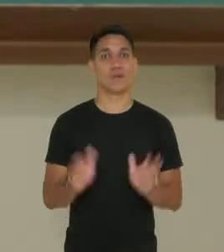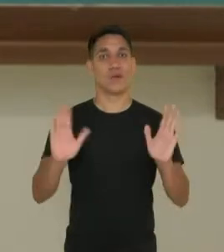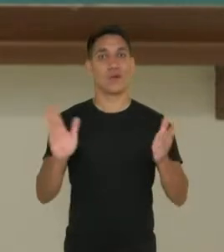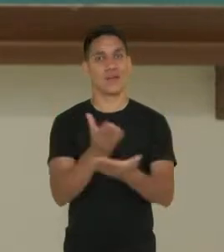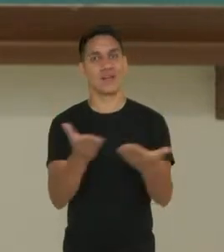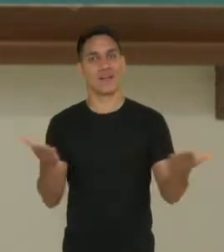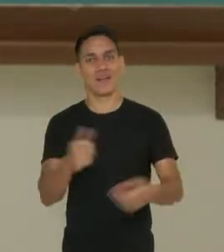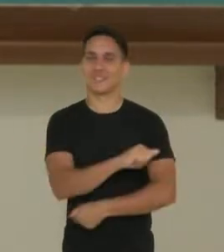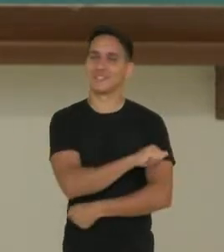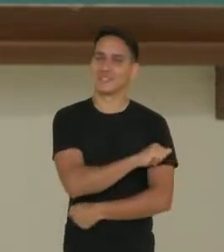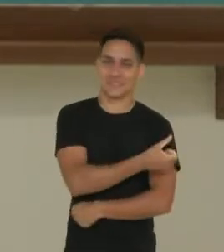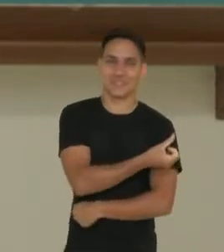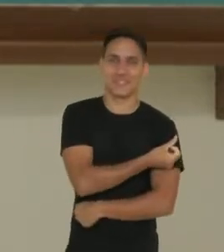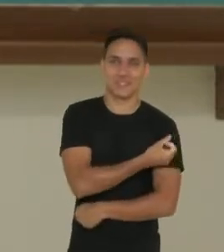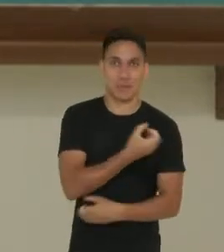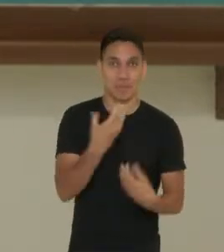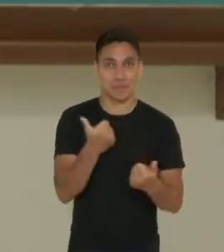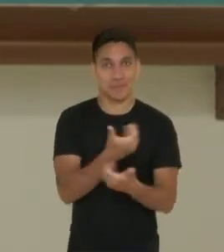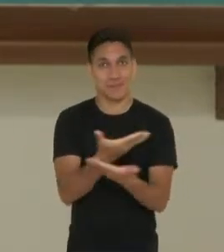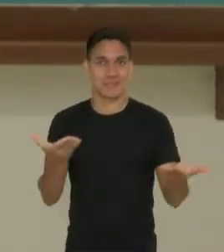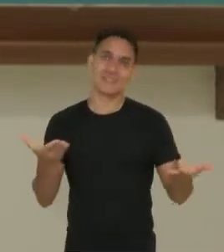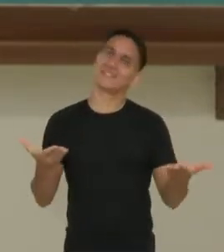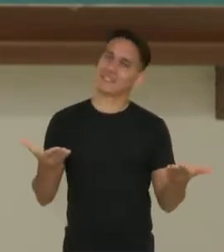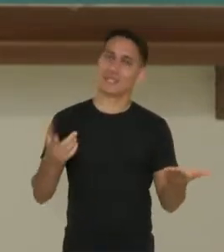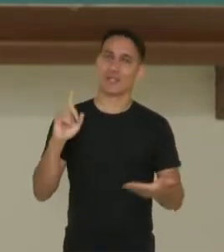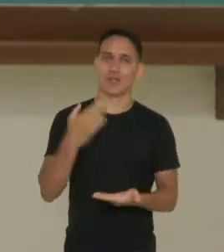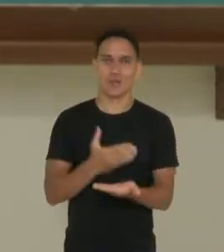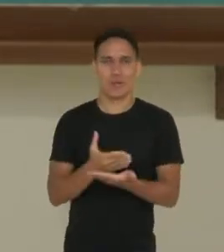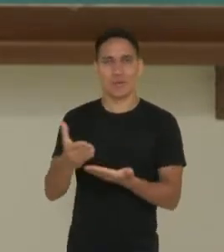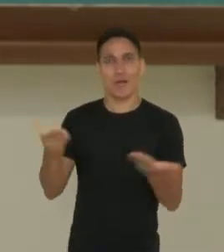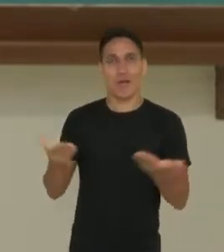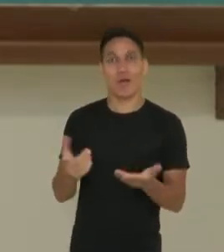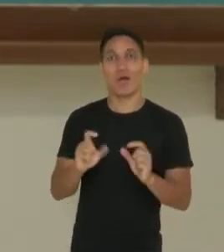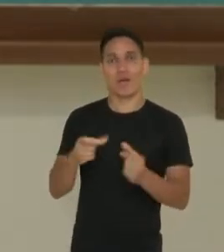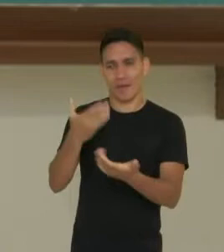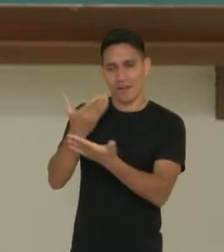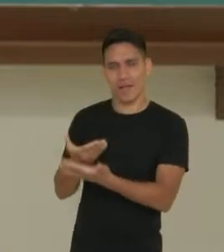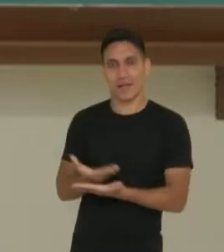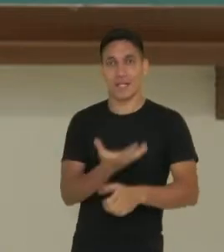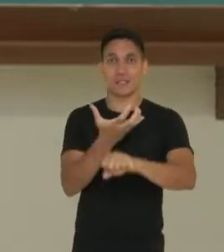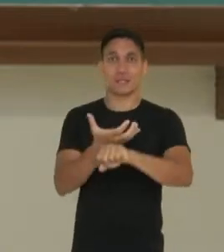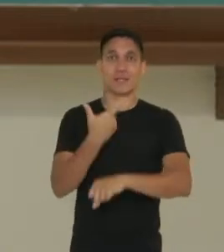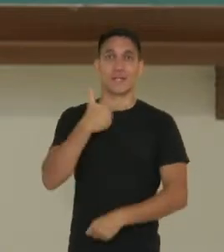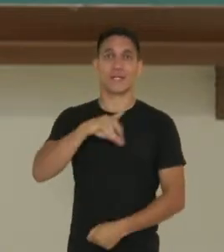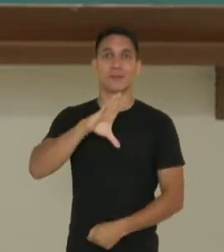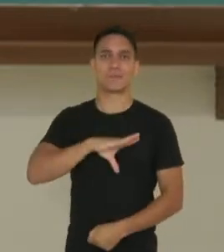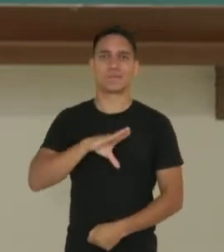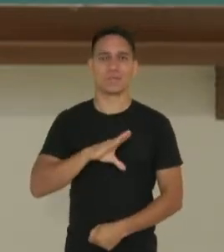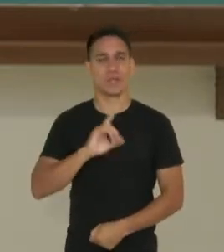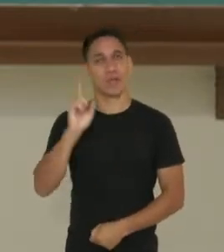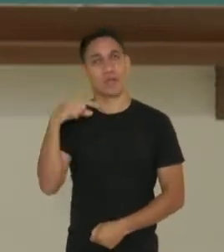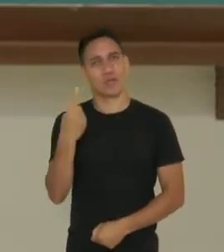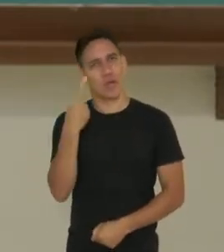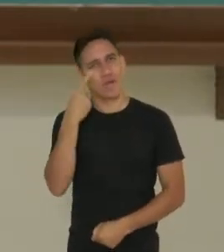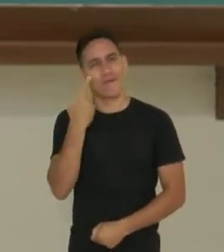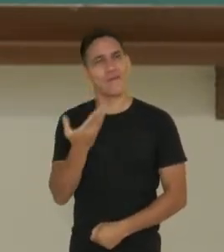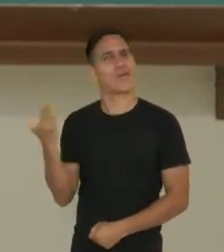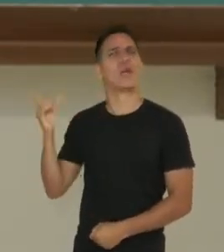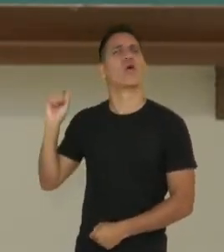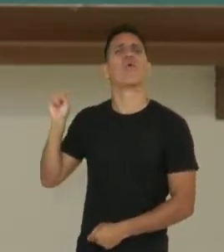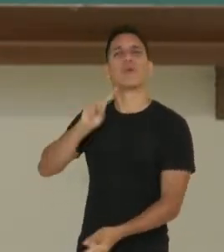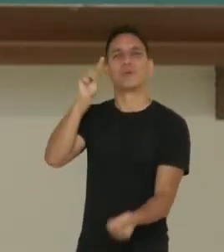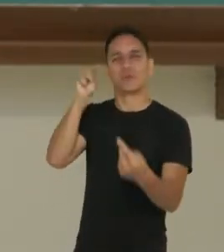Olá, alunos do sexto ano, tudo bem com vocês? Estamos iniciando mais uma aula de língua portuguesa. Vamos conferir os